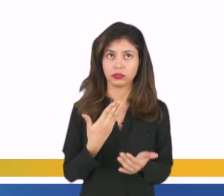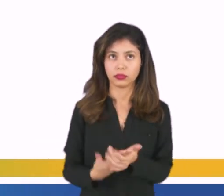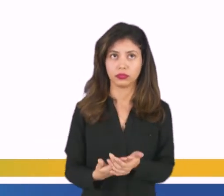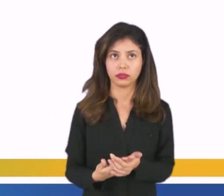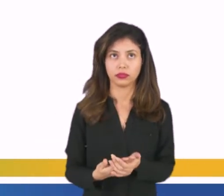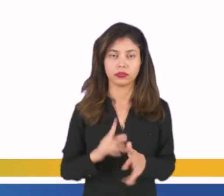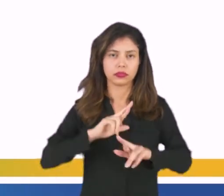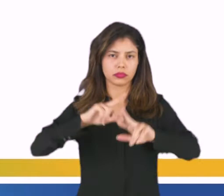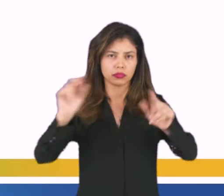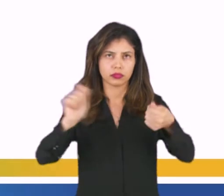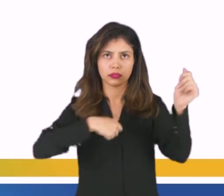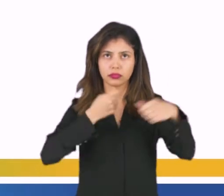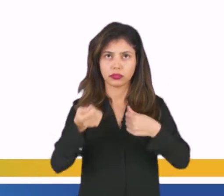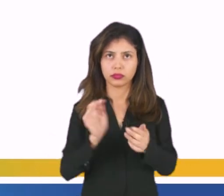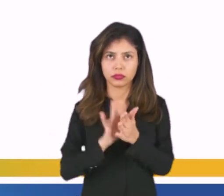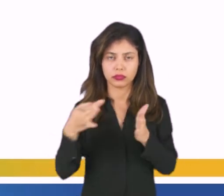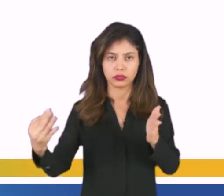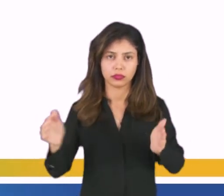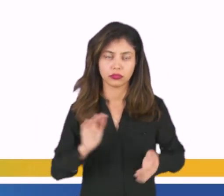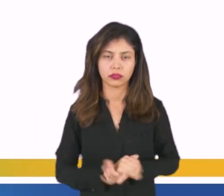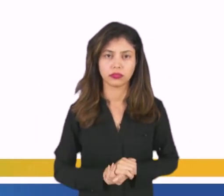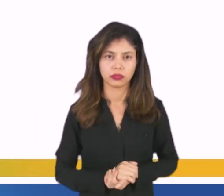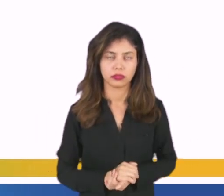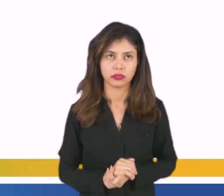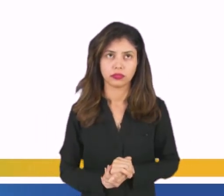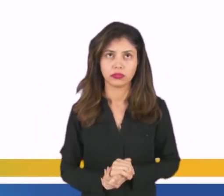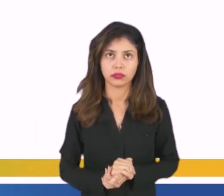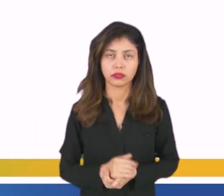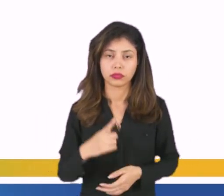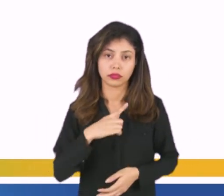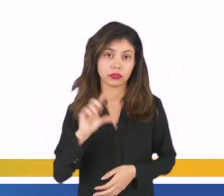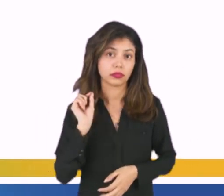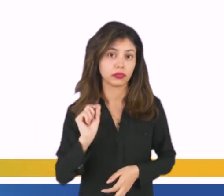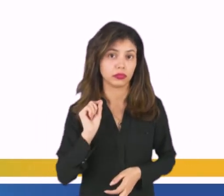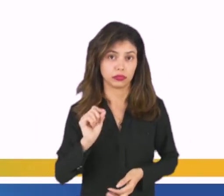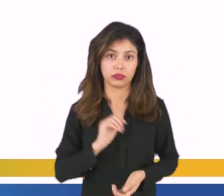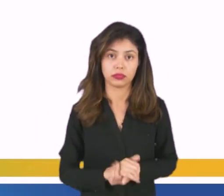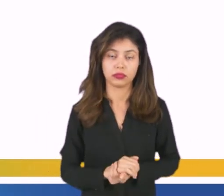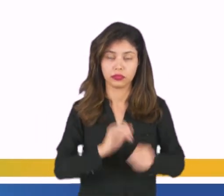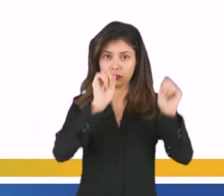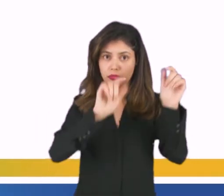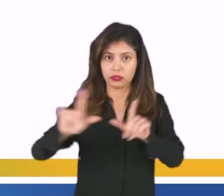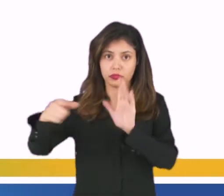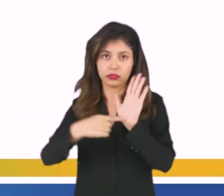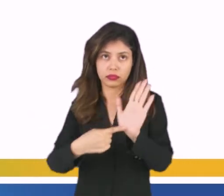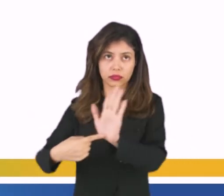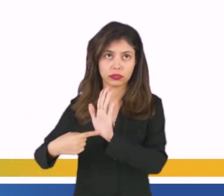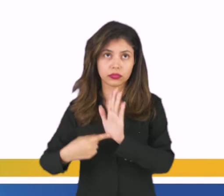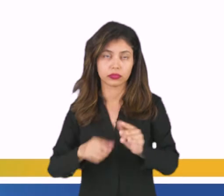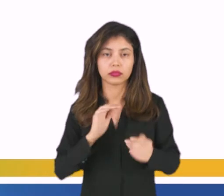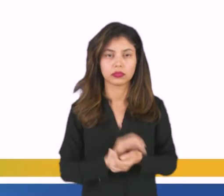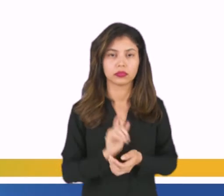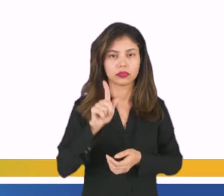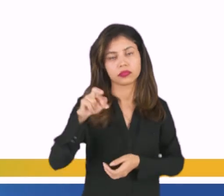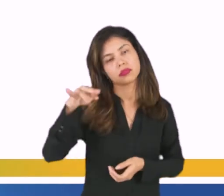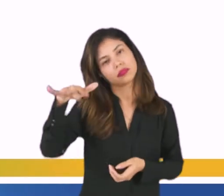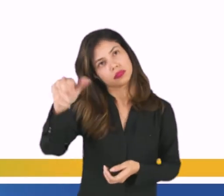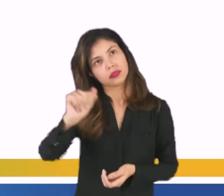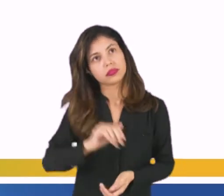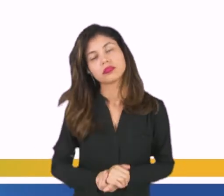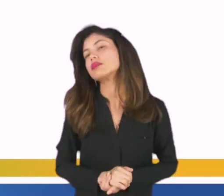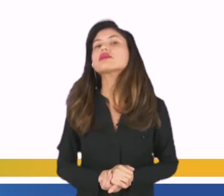Então, estudando a variação do sinal dessas funções, nós vamos ter a seguinte situação